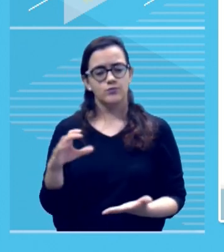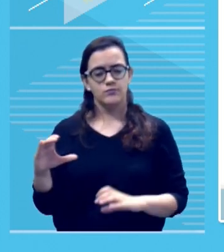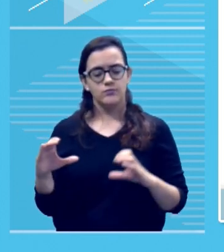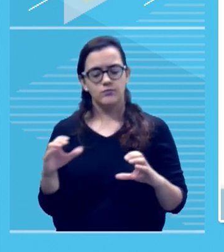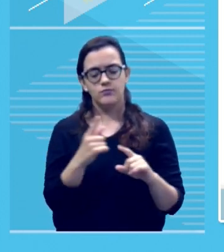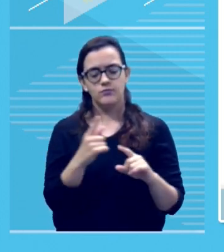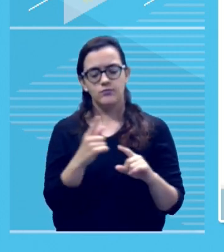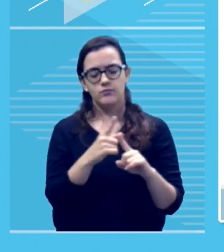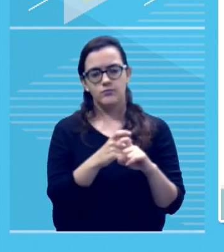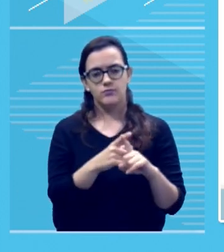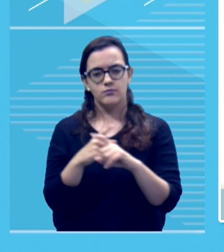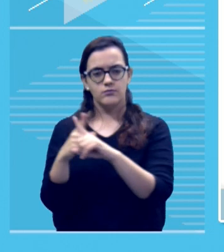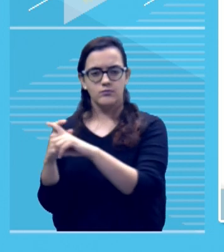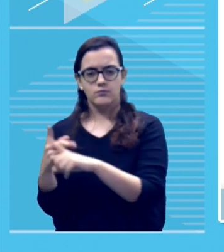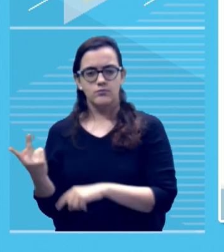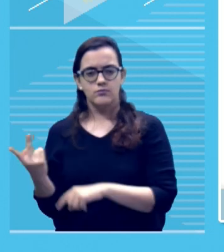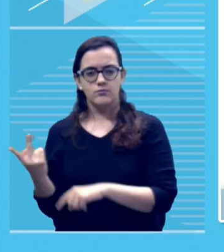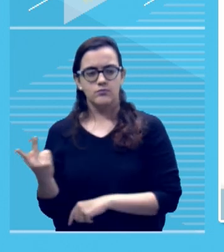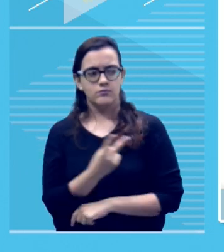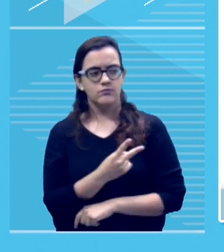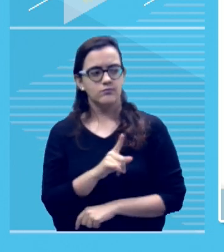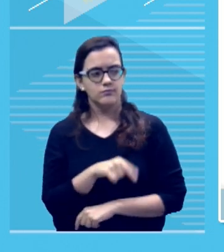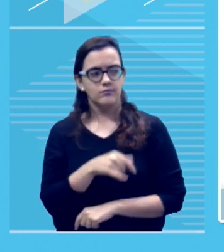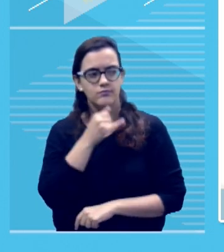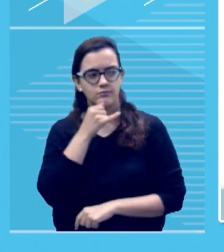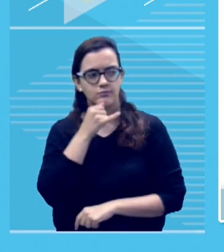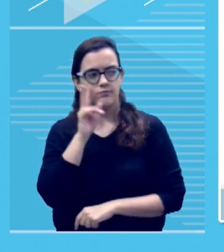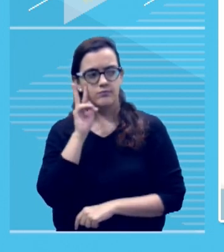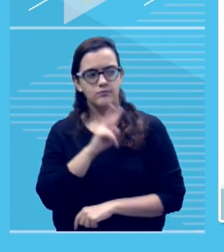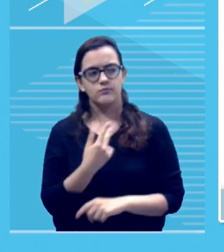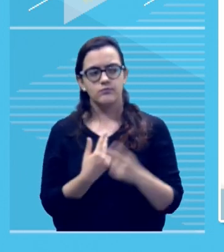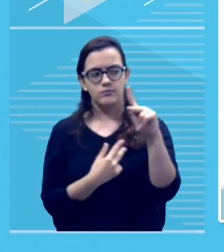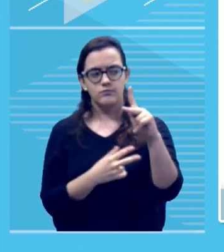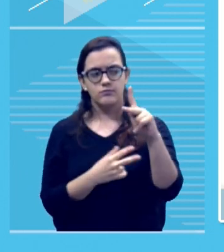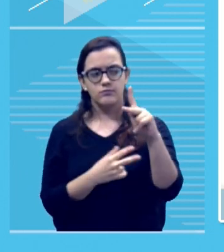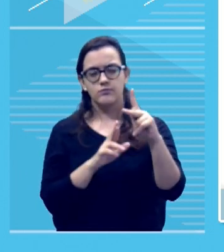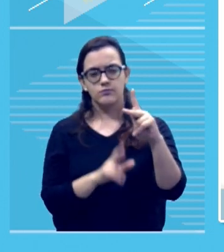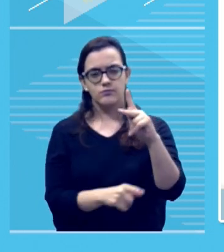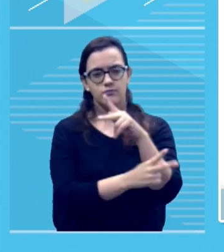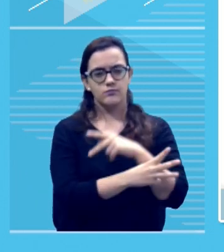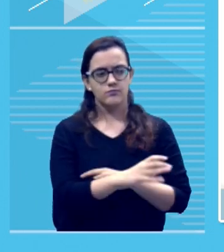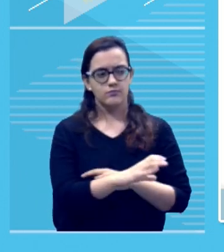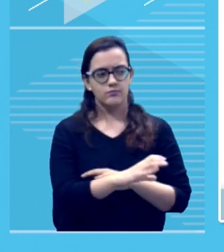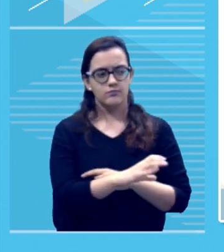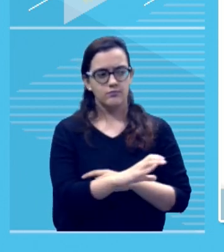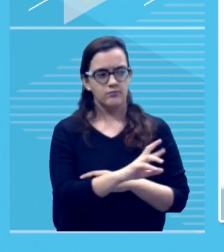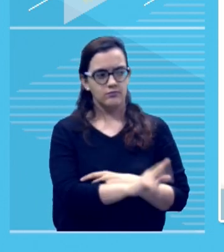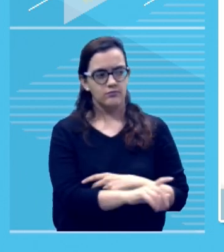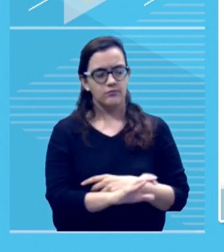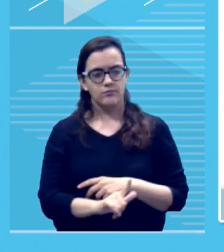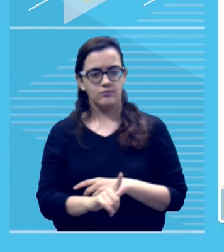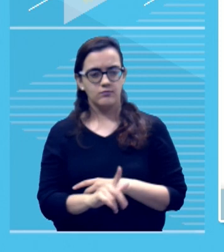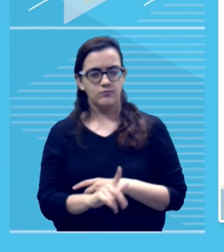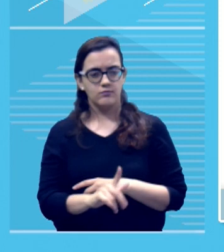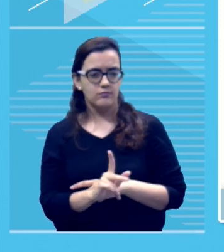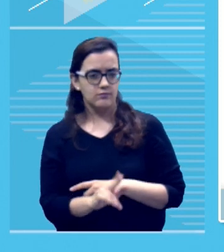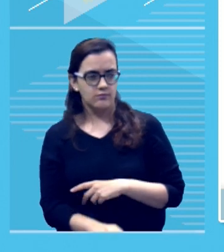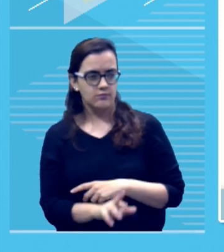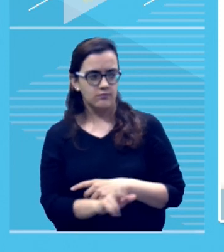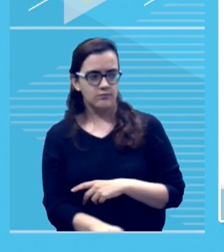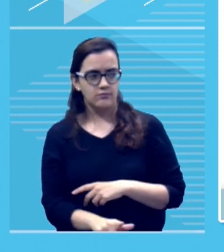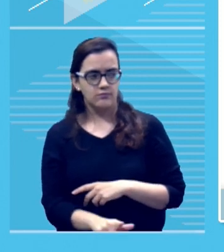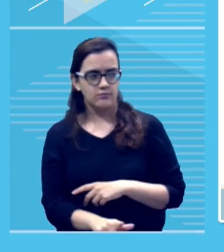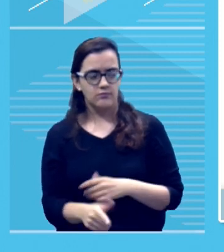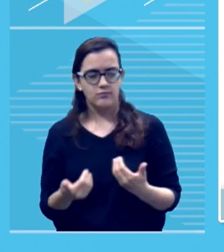aí. Ó, esses dois carbonos, observe, ó. Esse ligante é diferente desse, que é diferente desse, que é diferente desse outro. Aqui também, ó, 1,